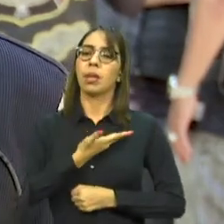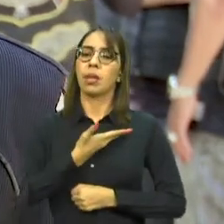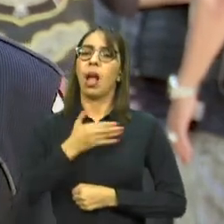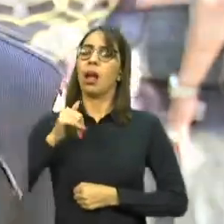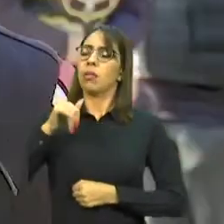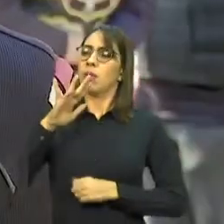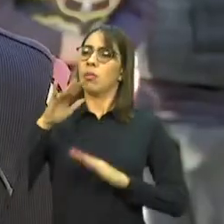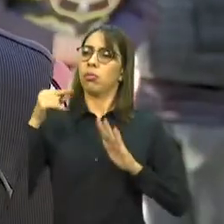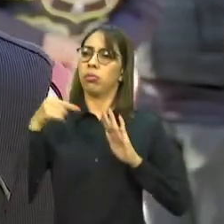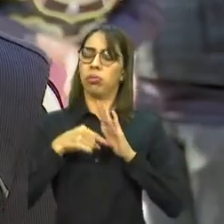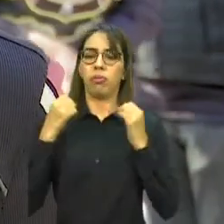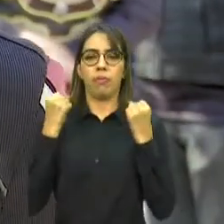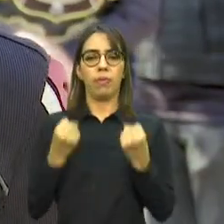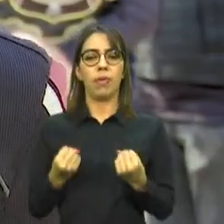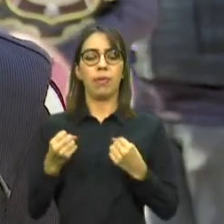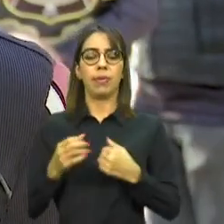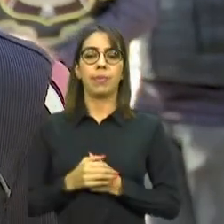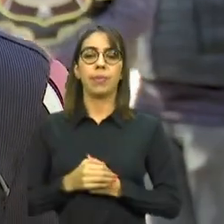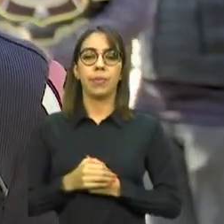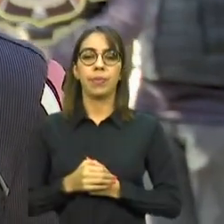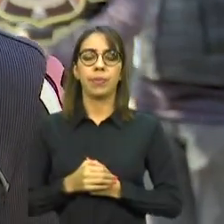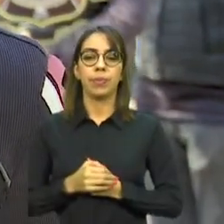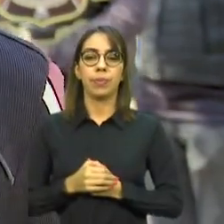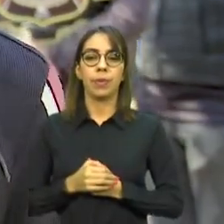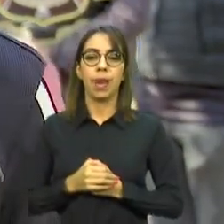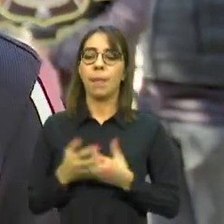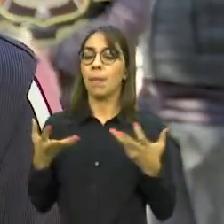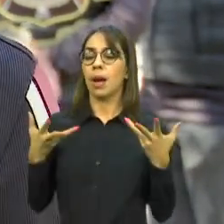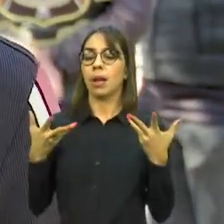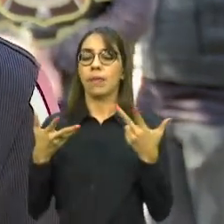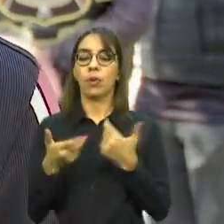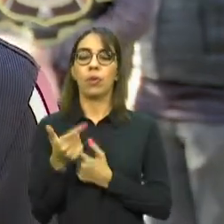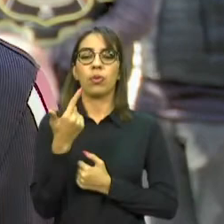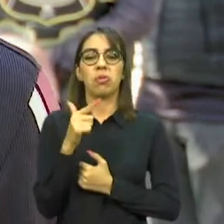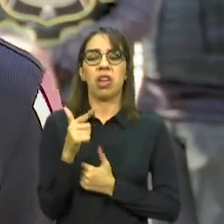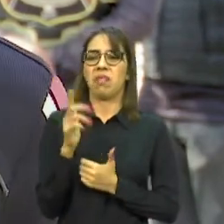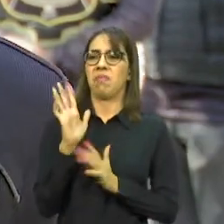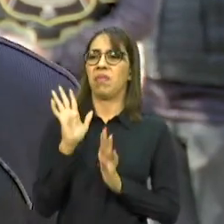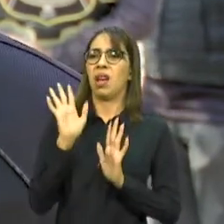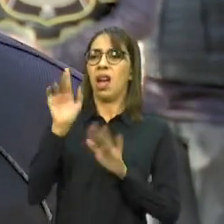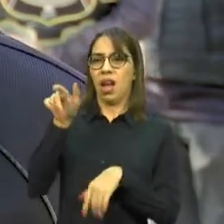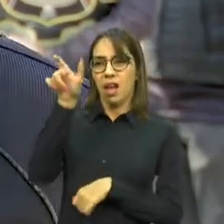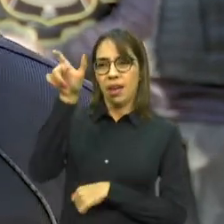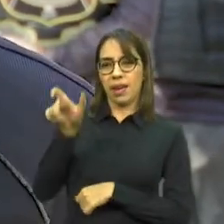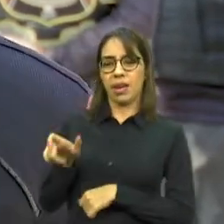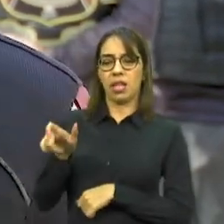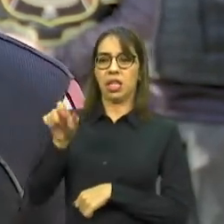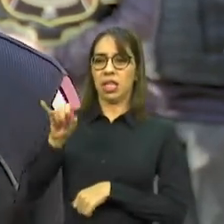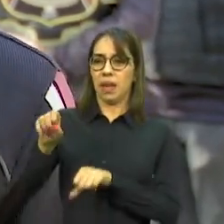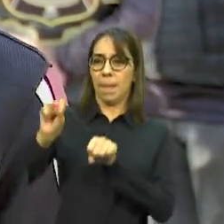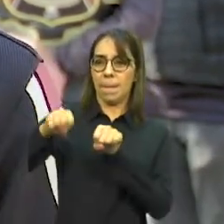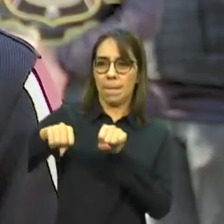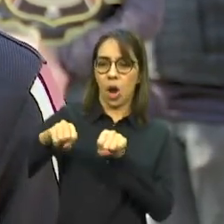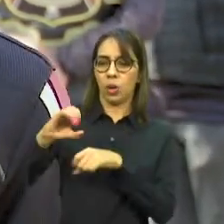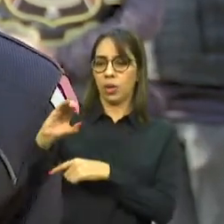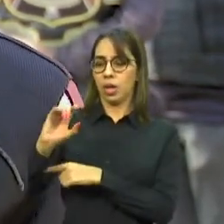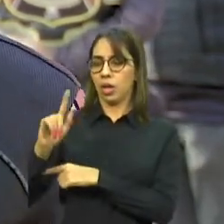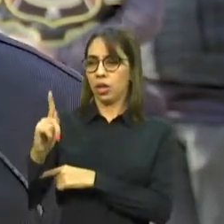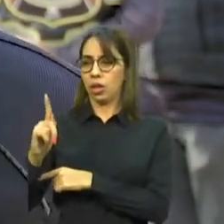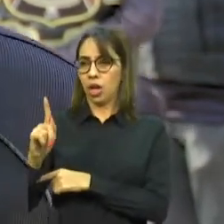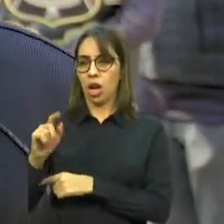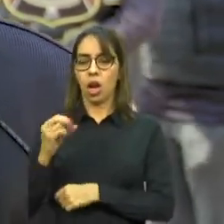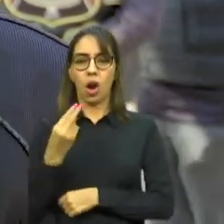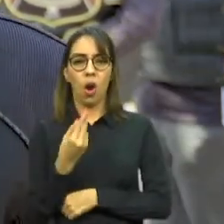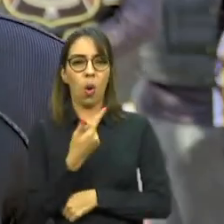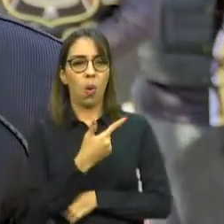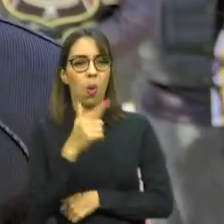é muito forte. Gente de todo jeito. Para a gente não tem distinção se o motociclista ele tem uma CG ou ele tem uma Triumph, uma